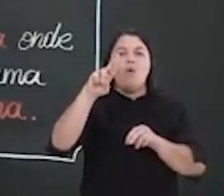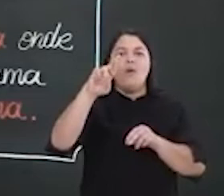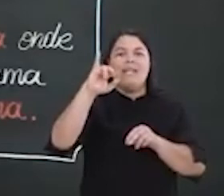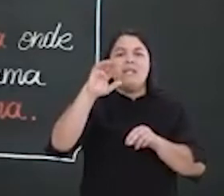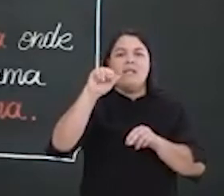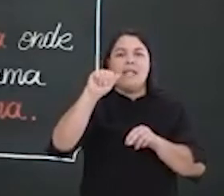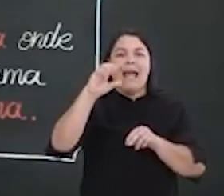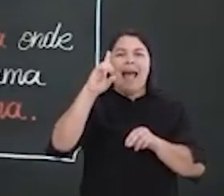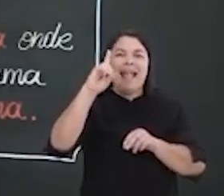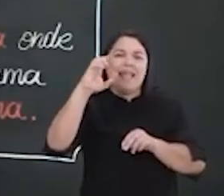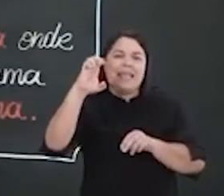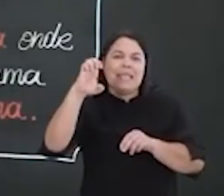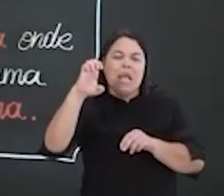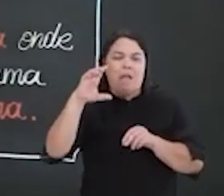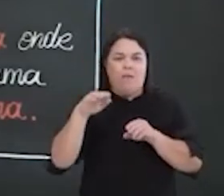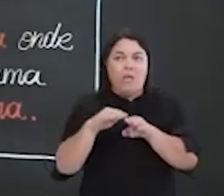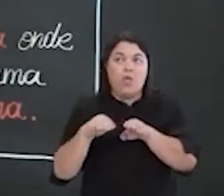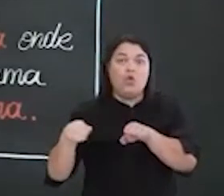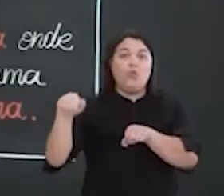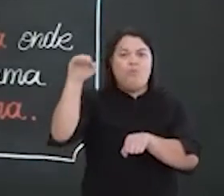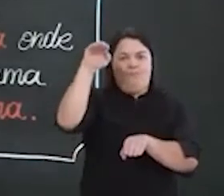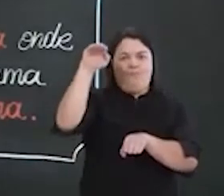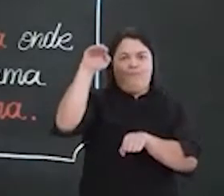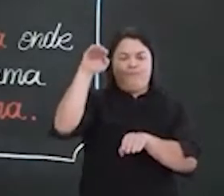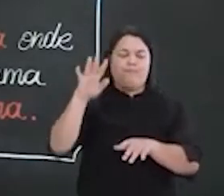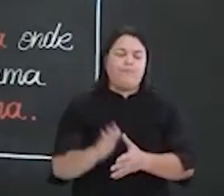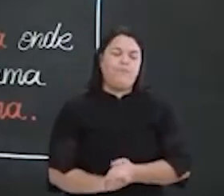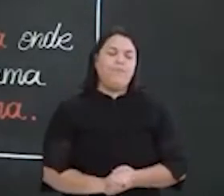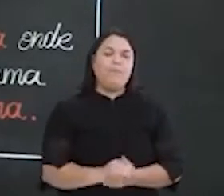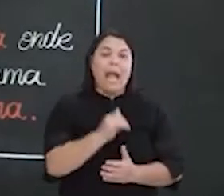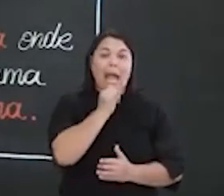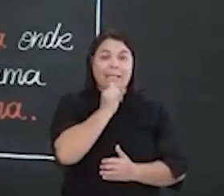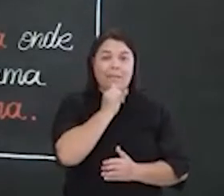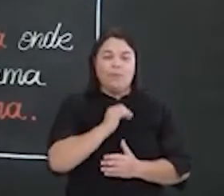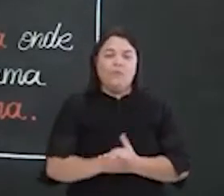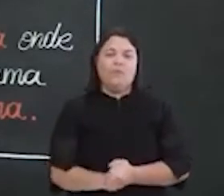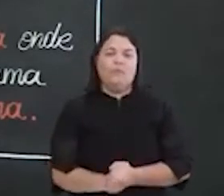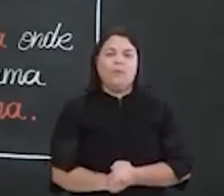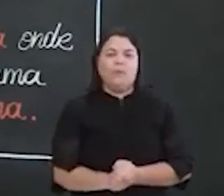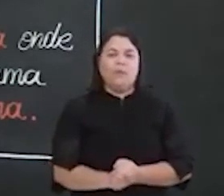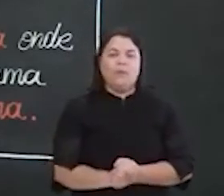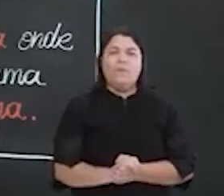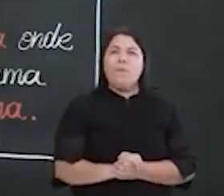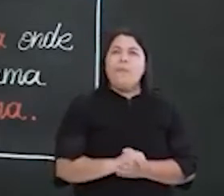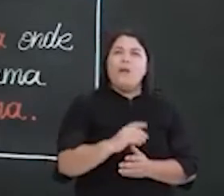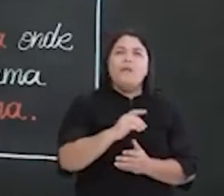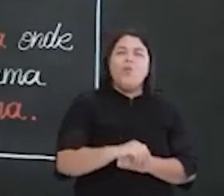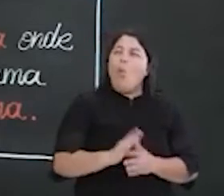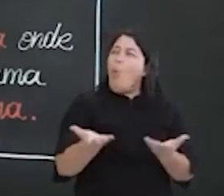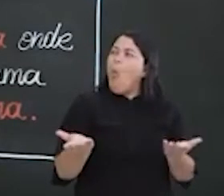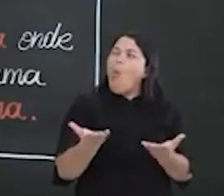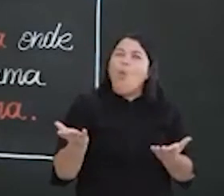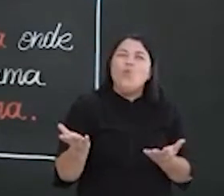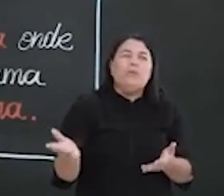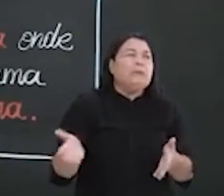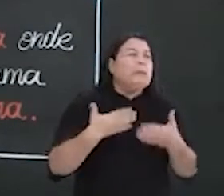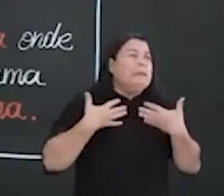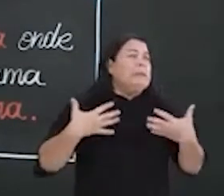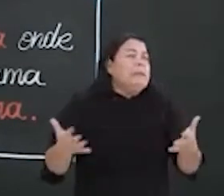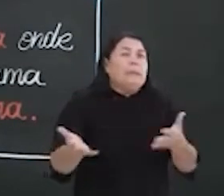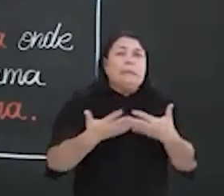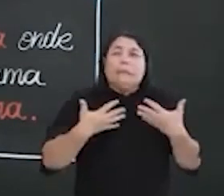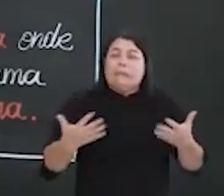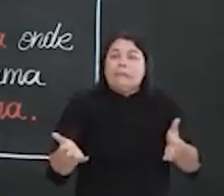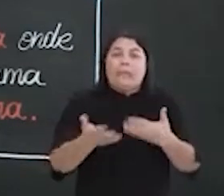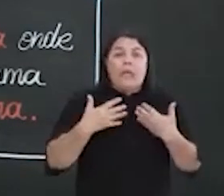a superioridade de alguém. Então vamos lembrar disso. Outro exemplo, o dia de hoje está mais quente que o dia